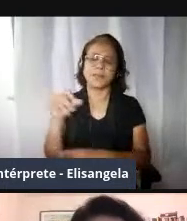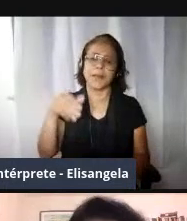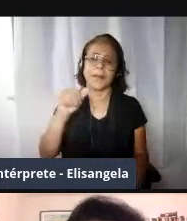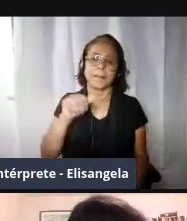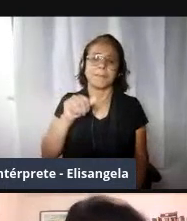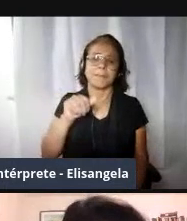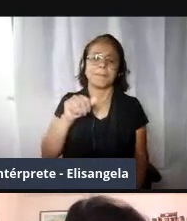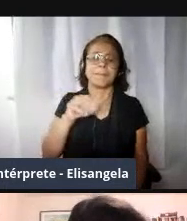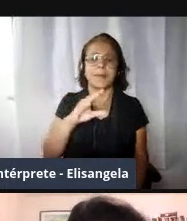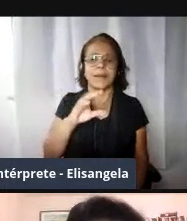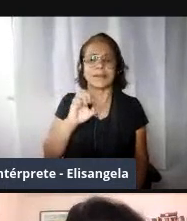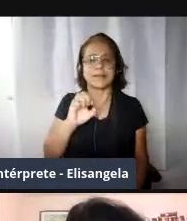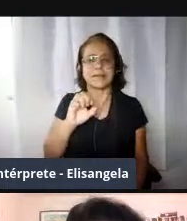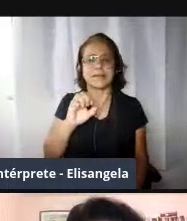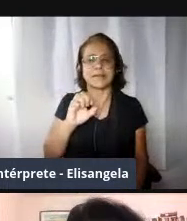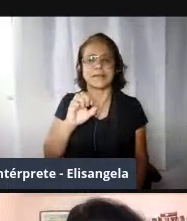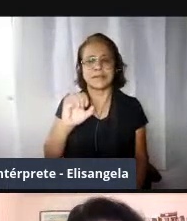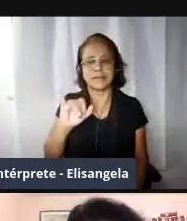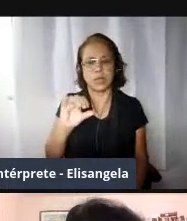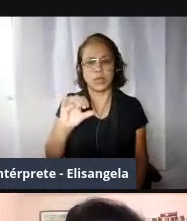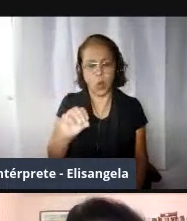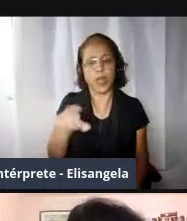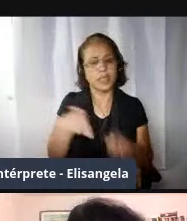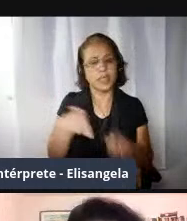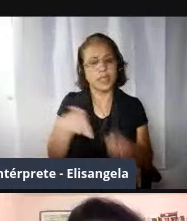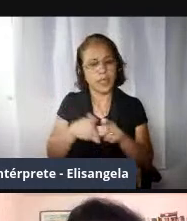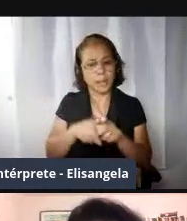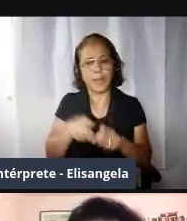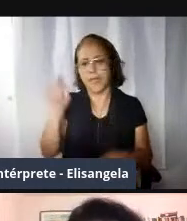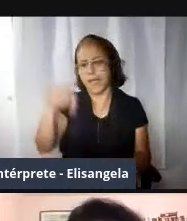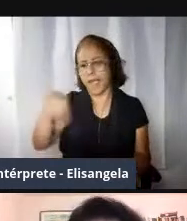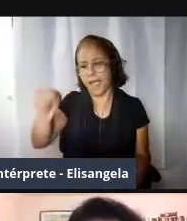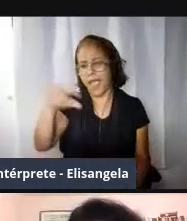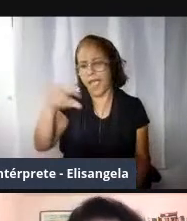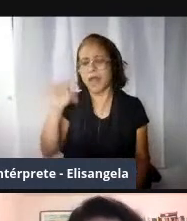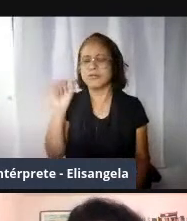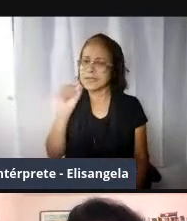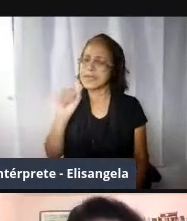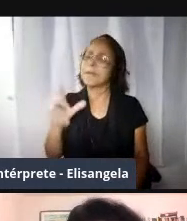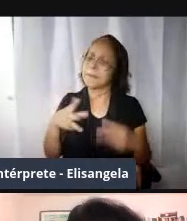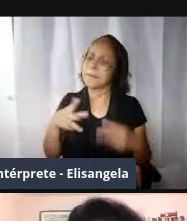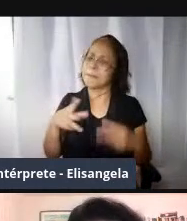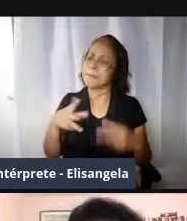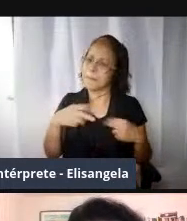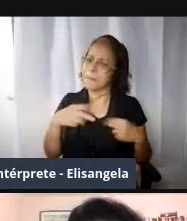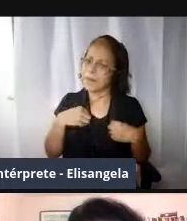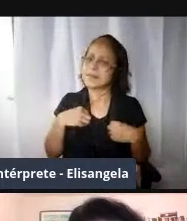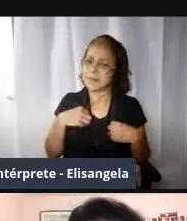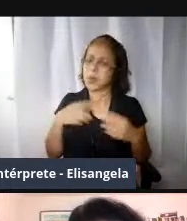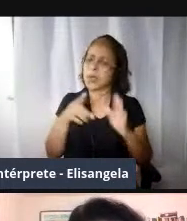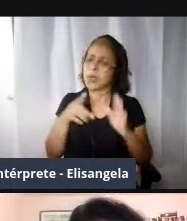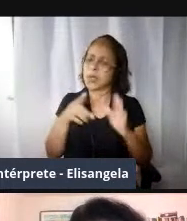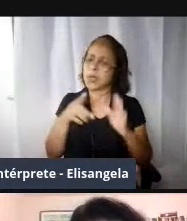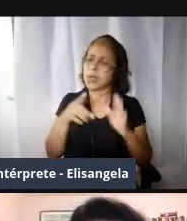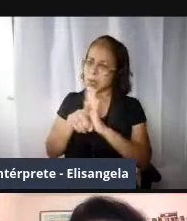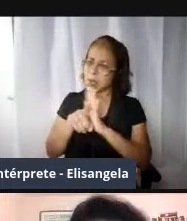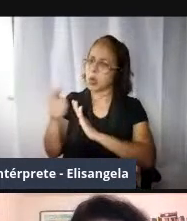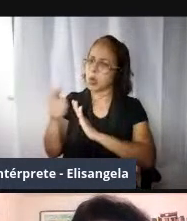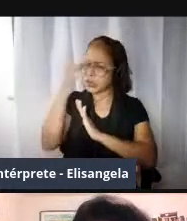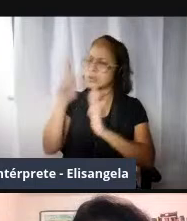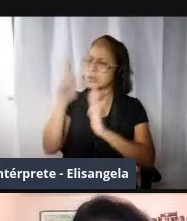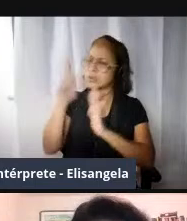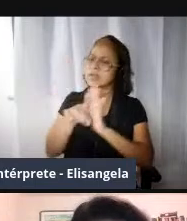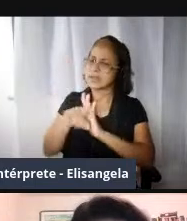Janeiro, todas elas merecem ter suas trajetórias estudadas também pela história da educação. Na Paraíba, pode passar, por favor. Temos só